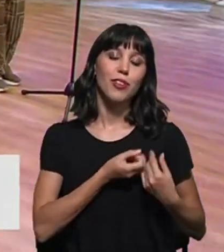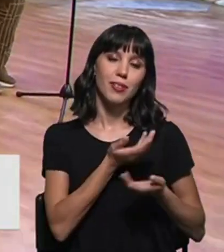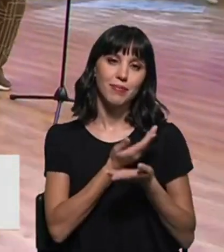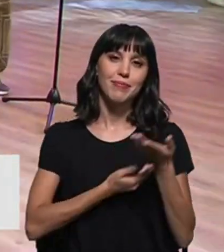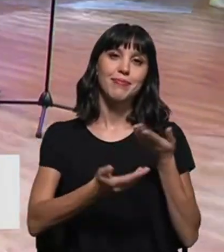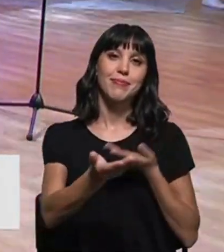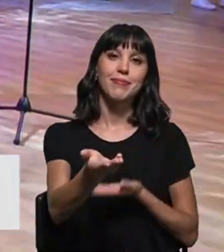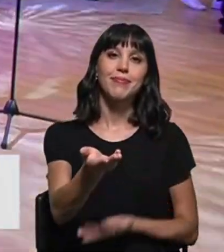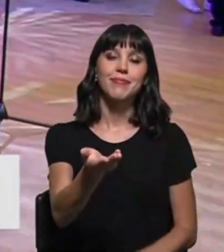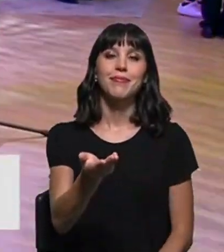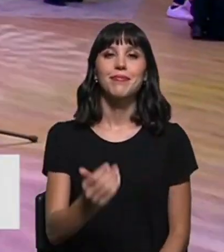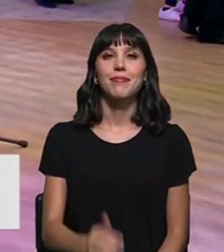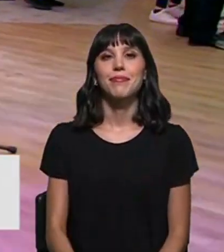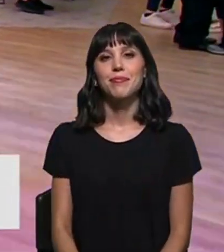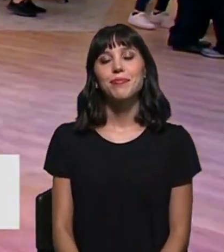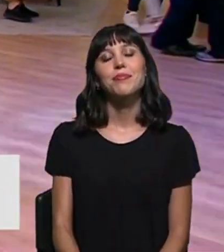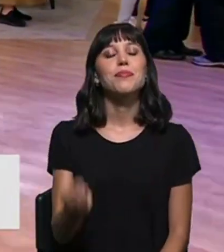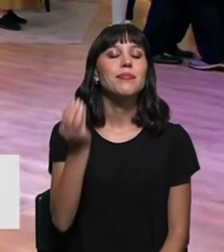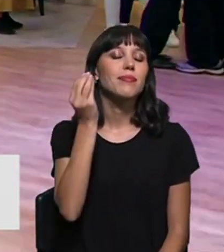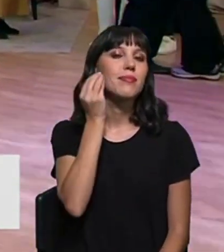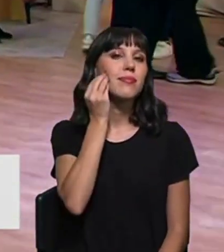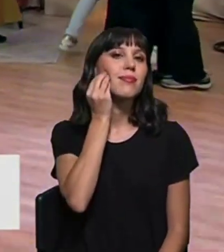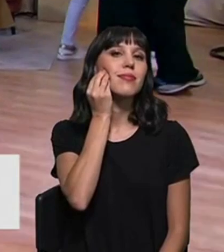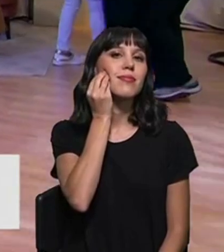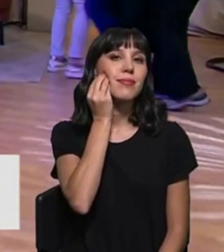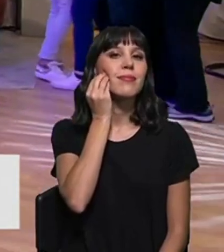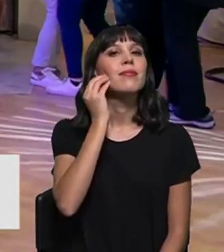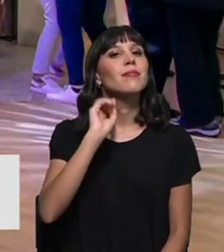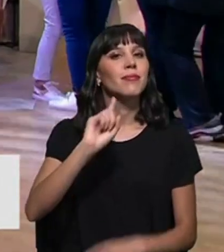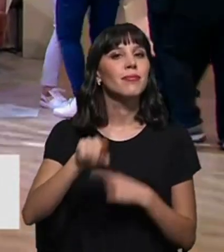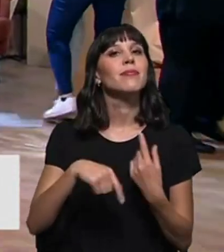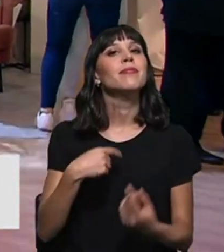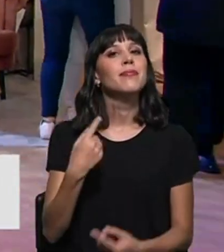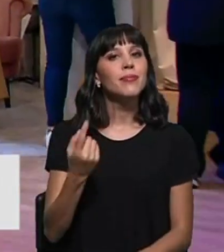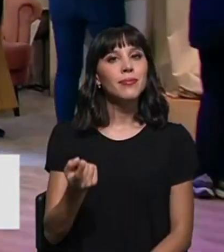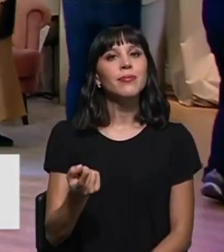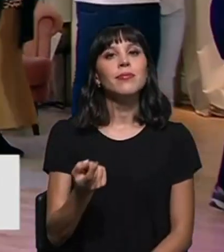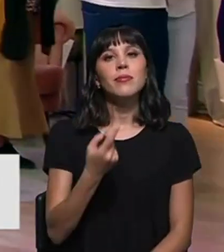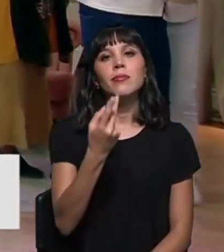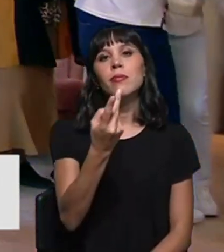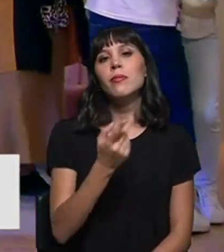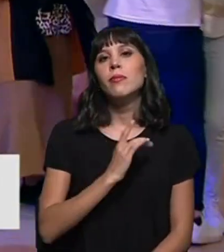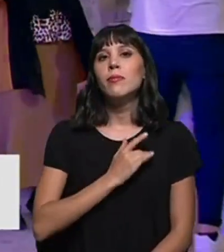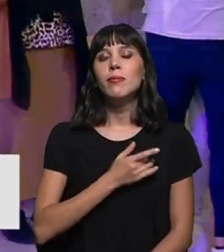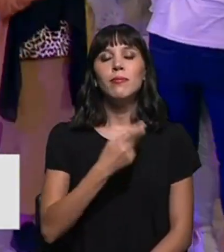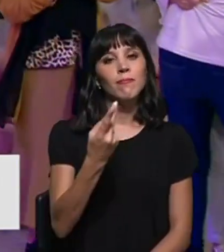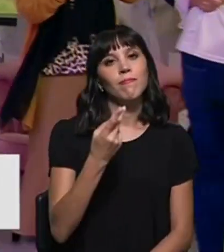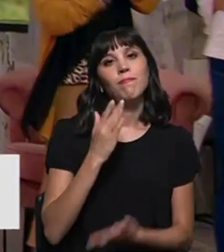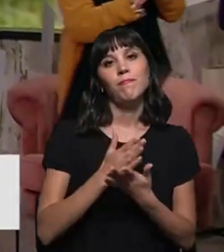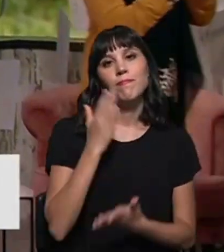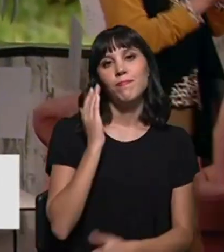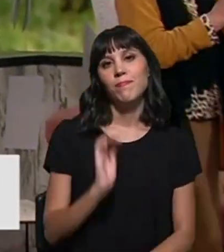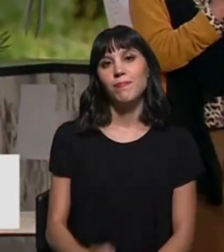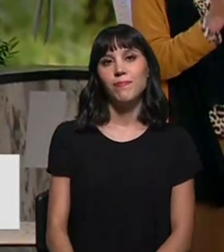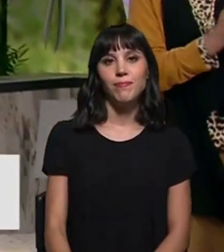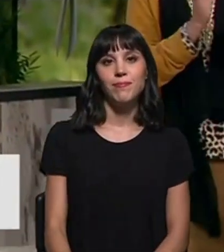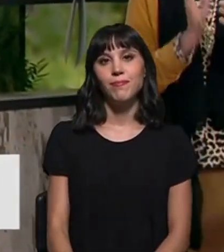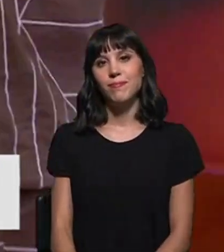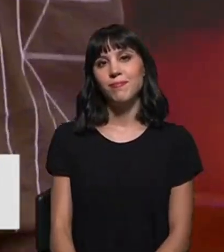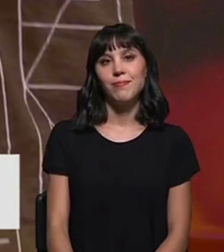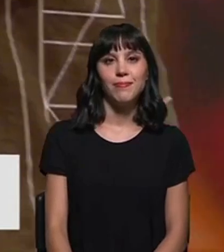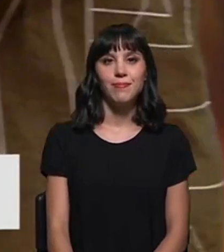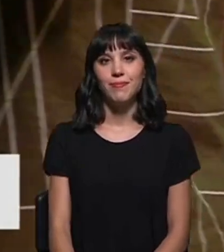coração. Dá-me um beijinho e verás depois que o nosso amor é só para nós dois.